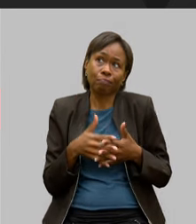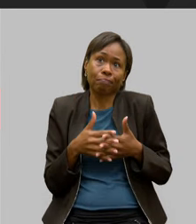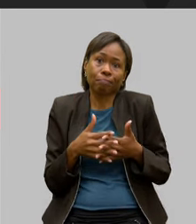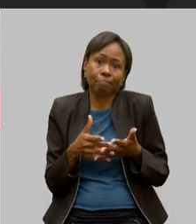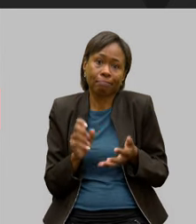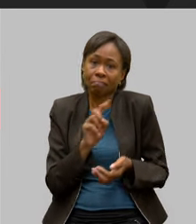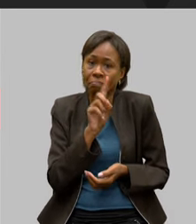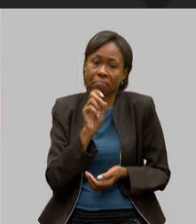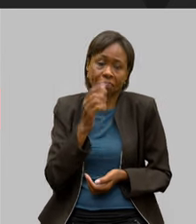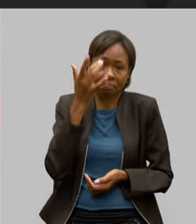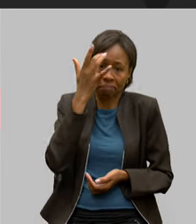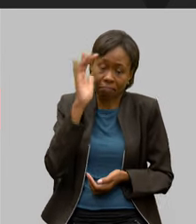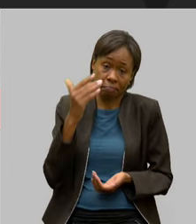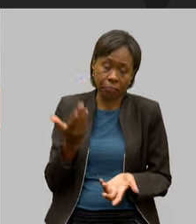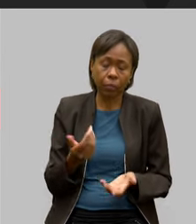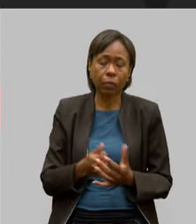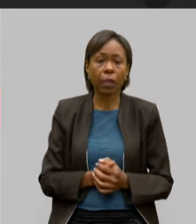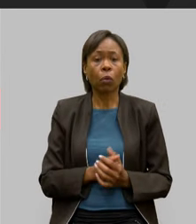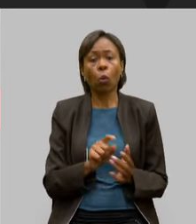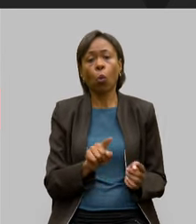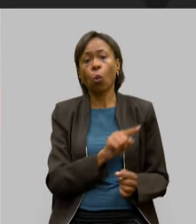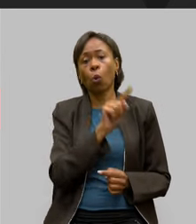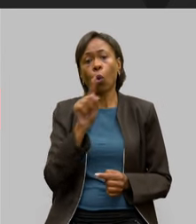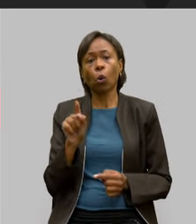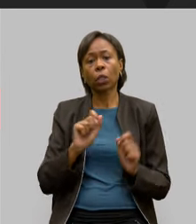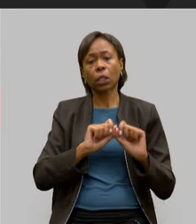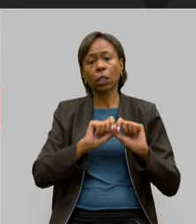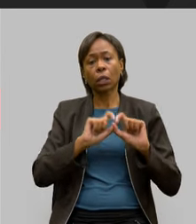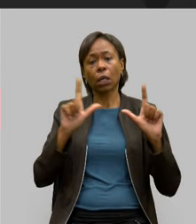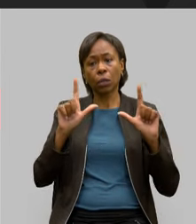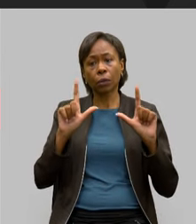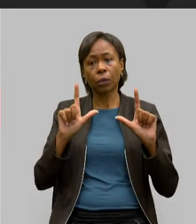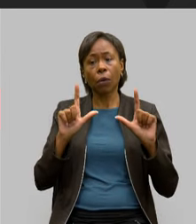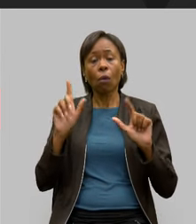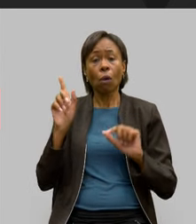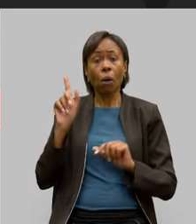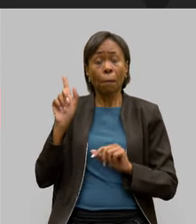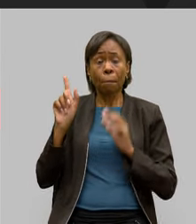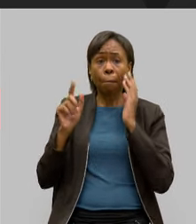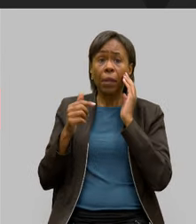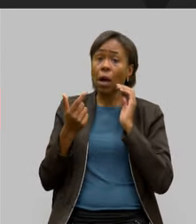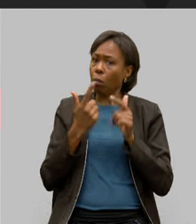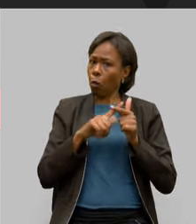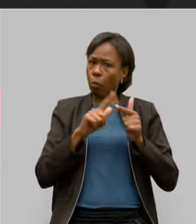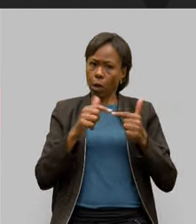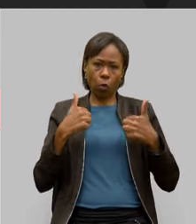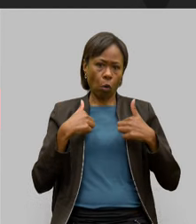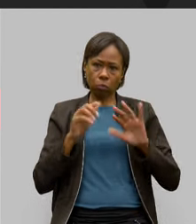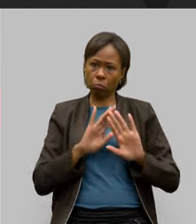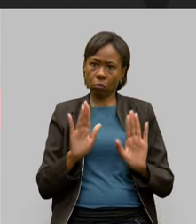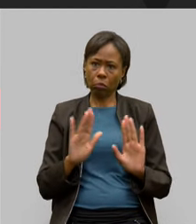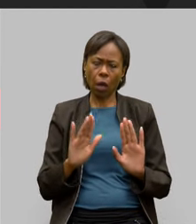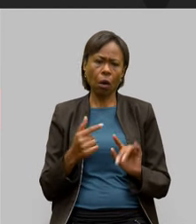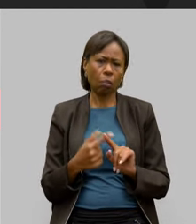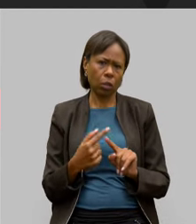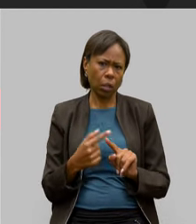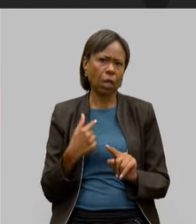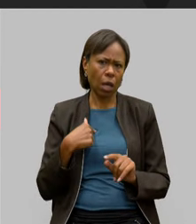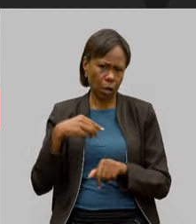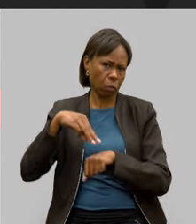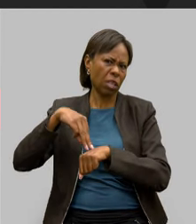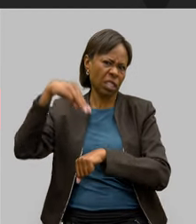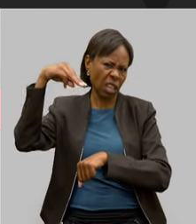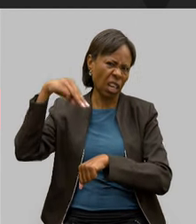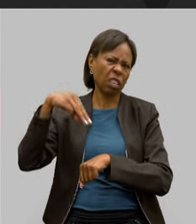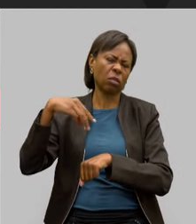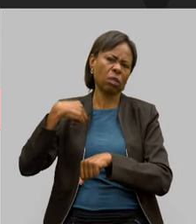e no próximo slide por favor eh eu achei que não é um problema comigo porque eu tenho publicado eu tenho assim sou